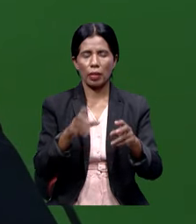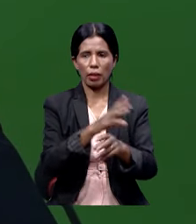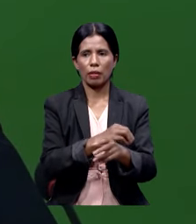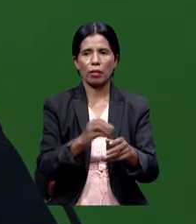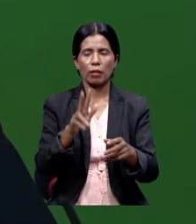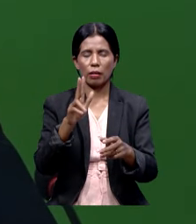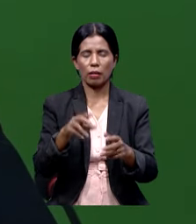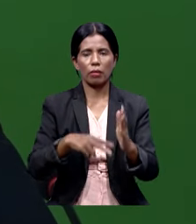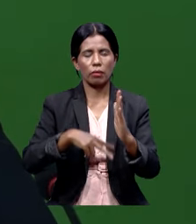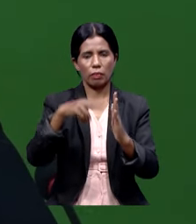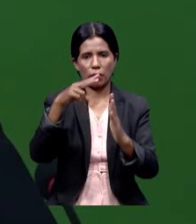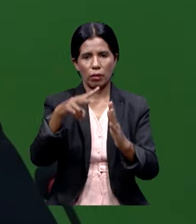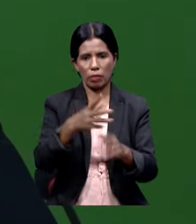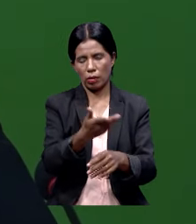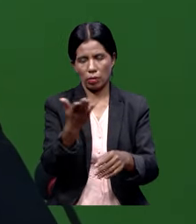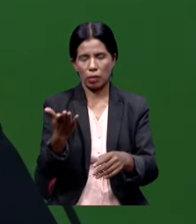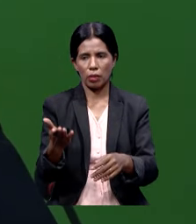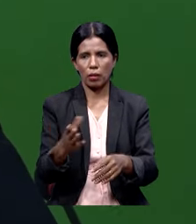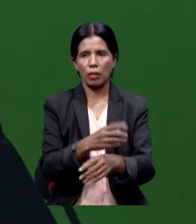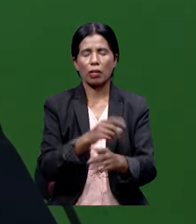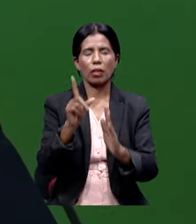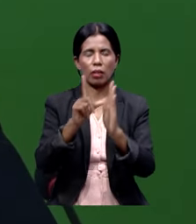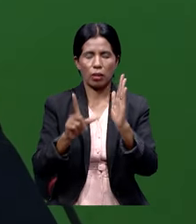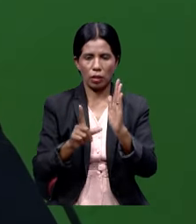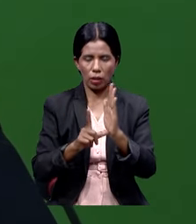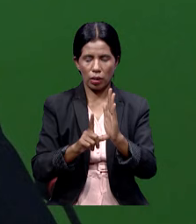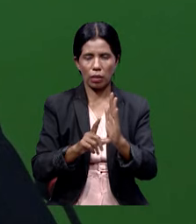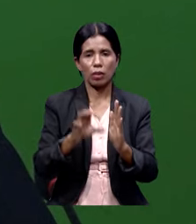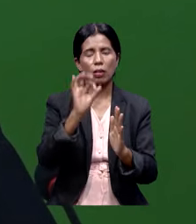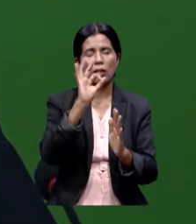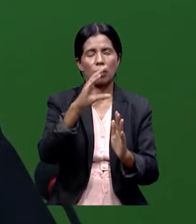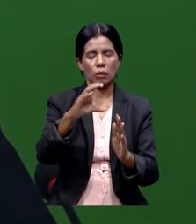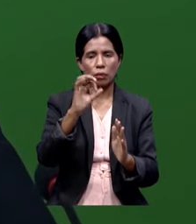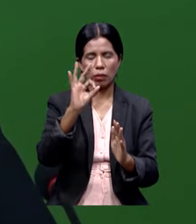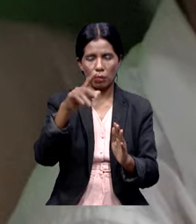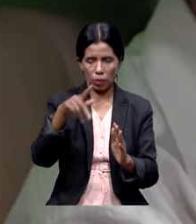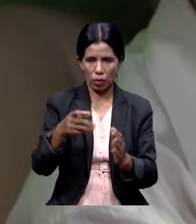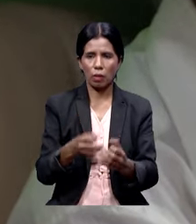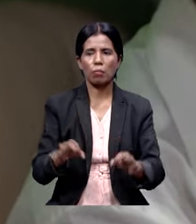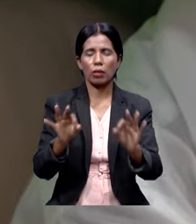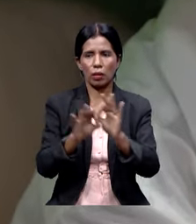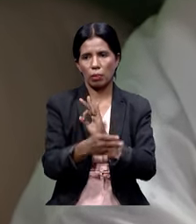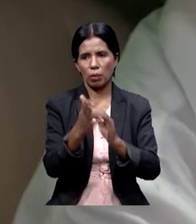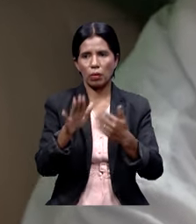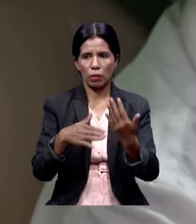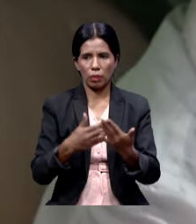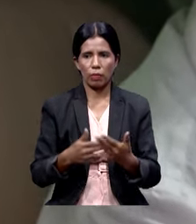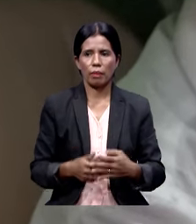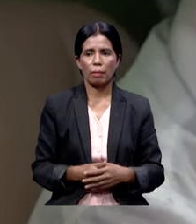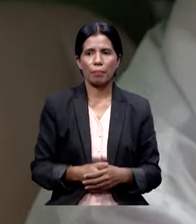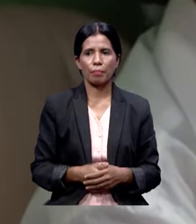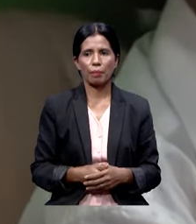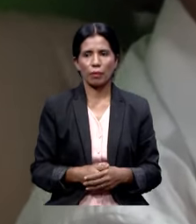no valoriza prinsipio lei fusan publiko ida ne mata importante mai temo sino. Além